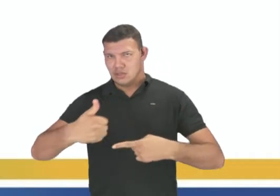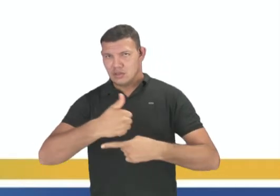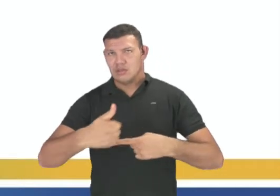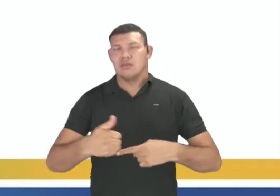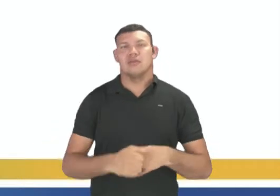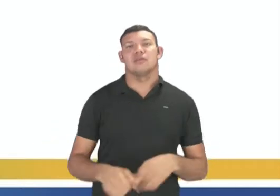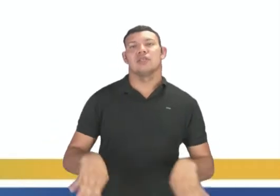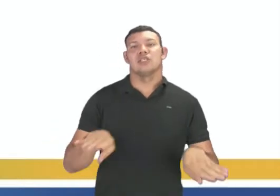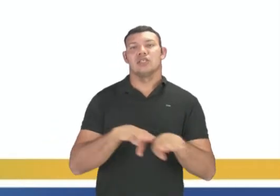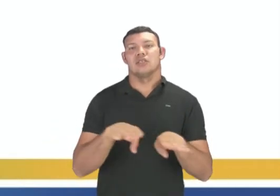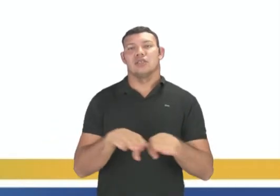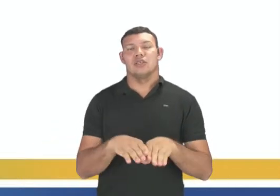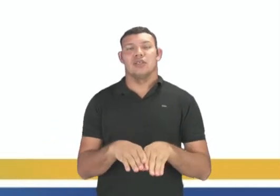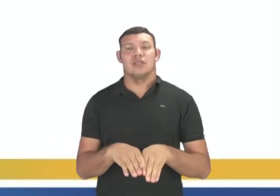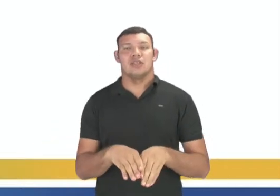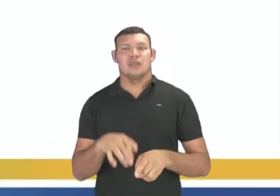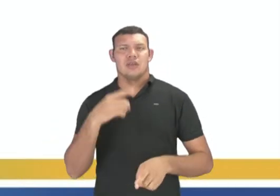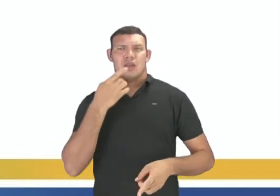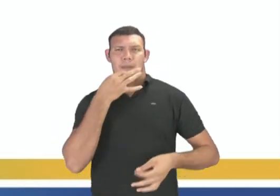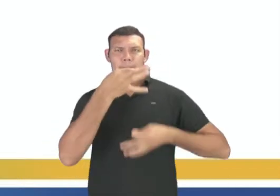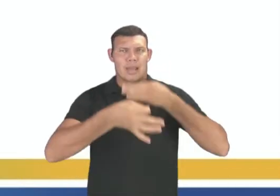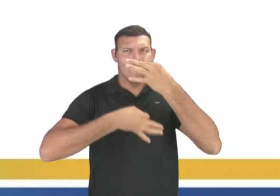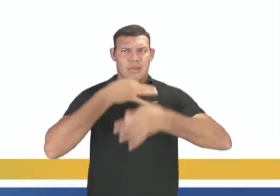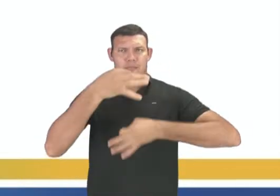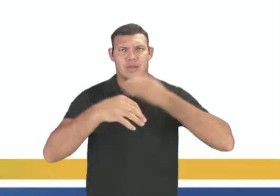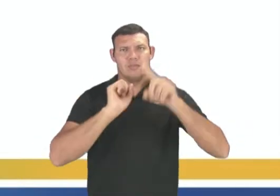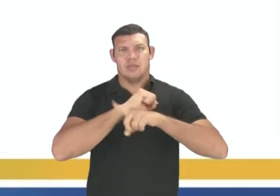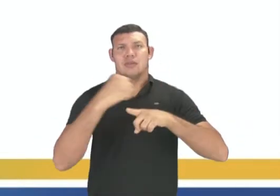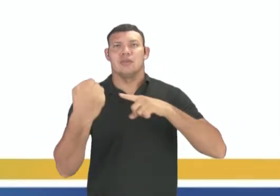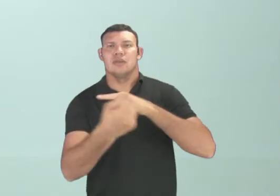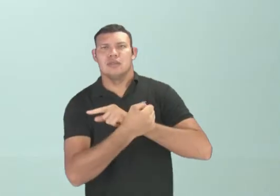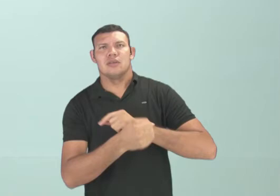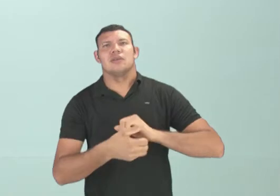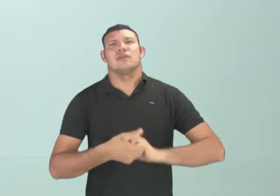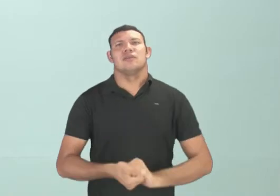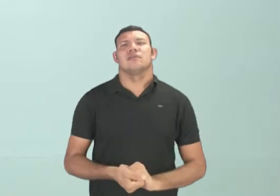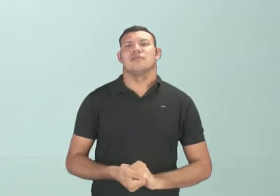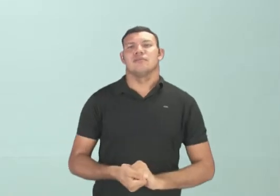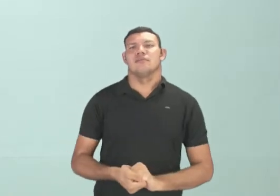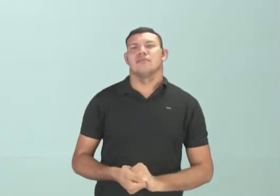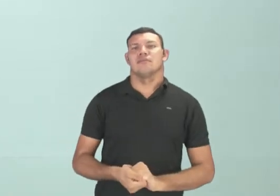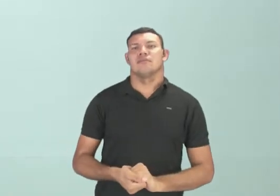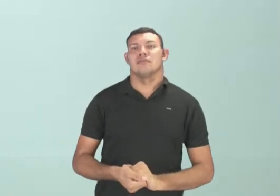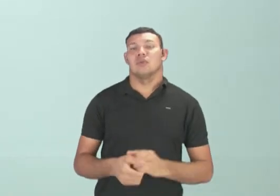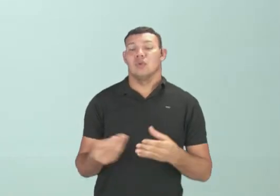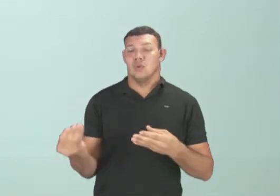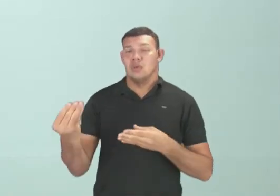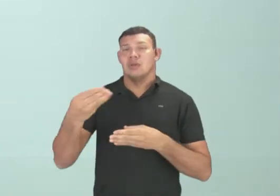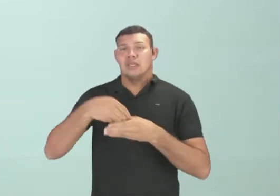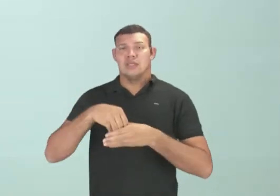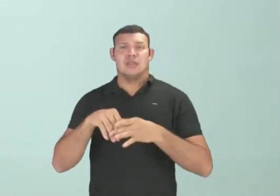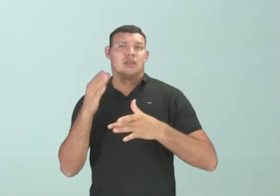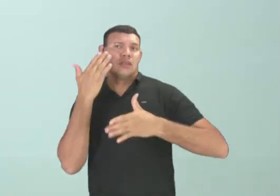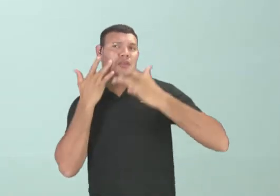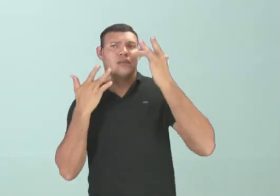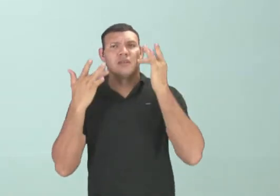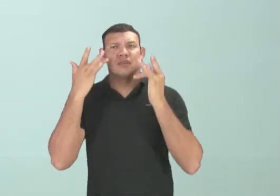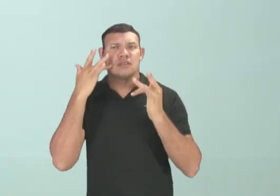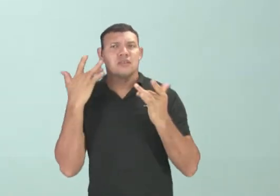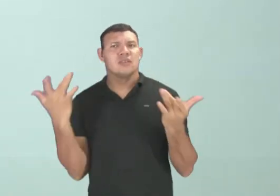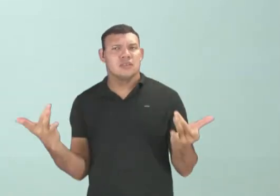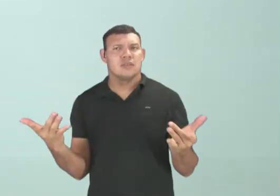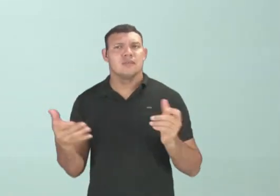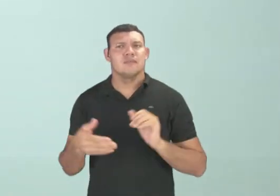era dividido entre autos e farsas. Então, aqui dentro do teatro, eles já é uma